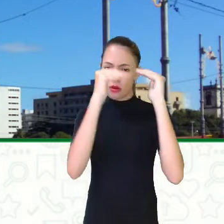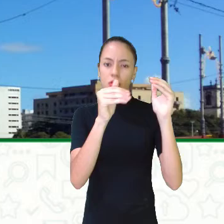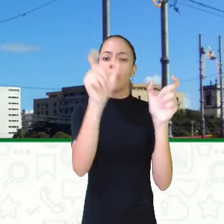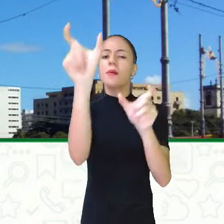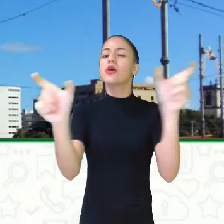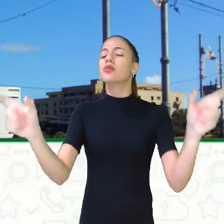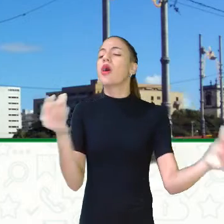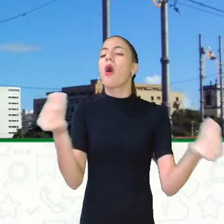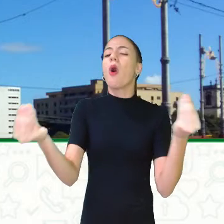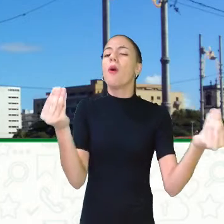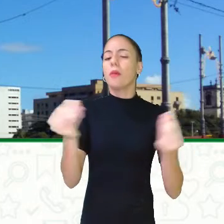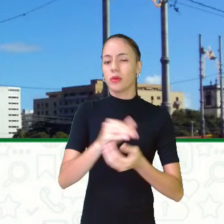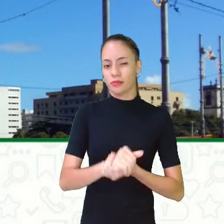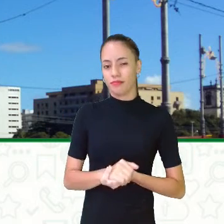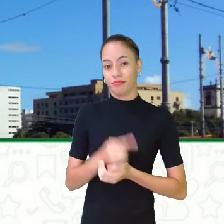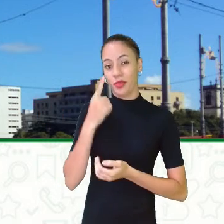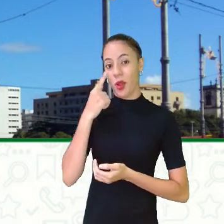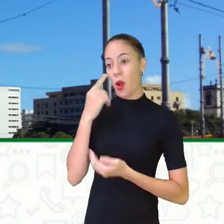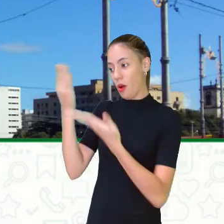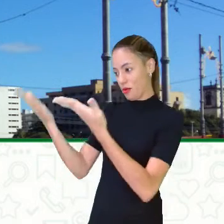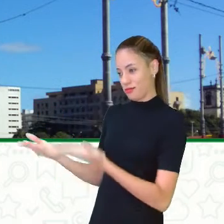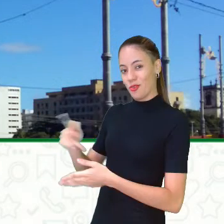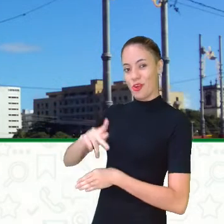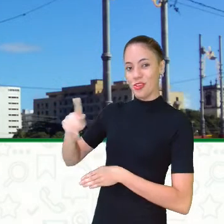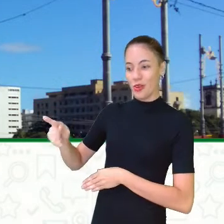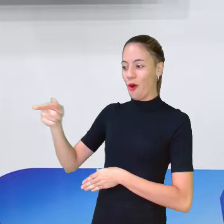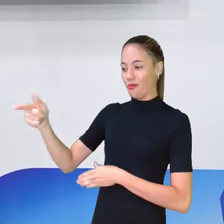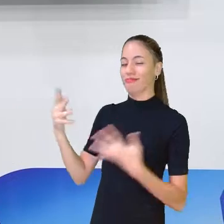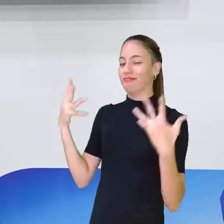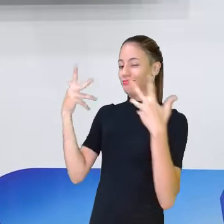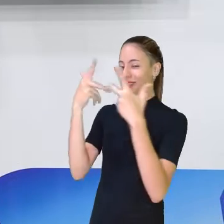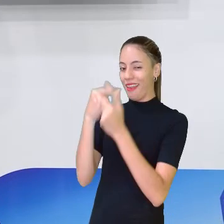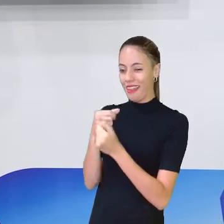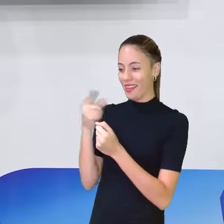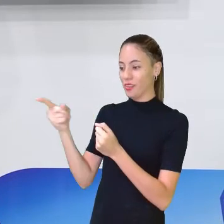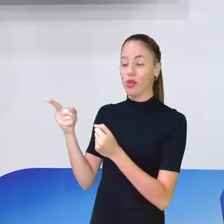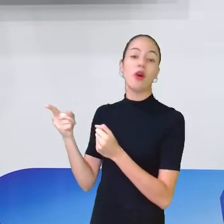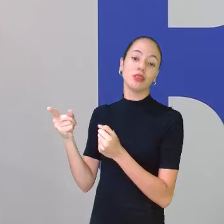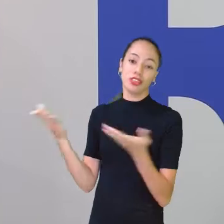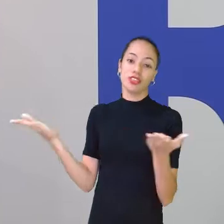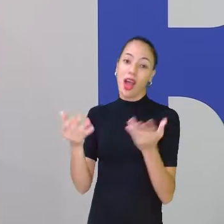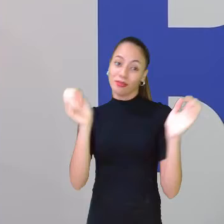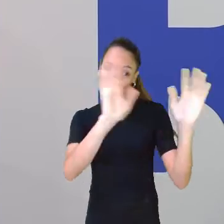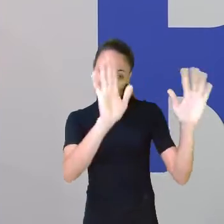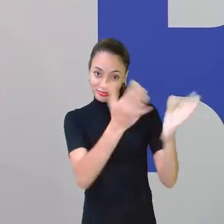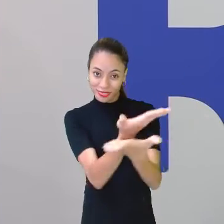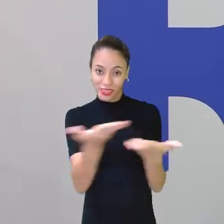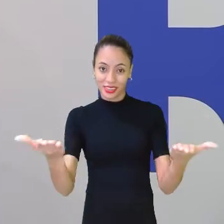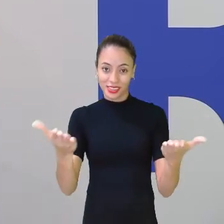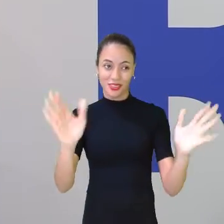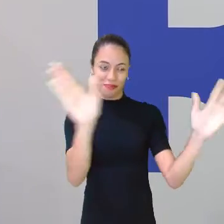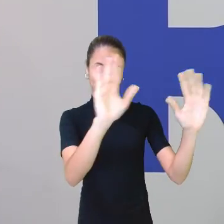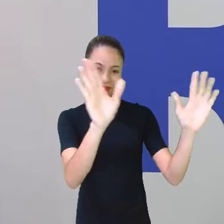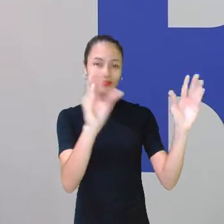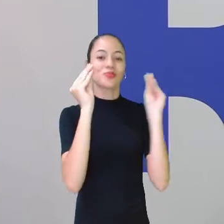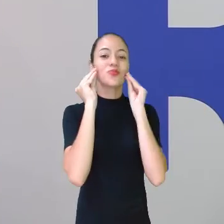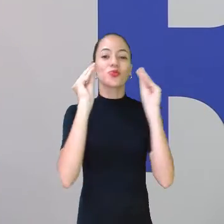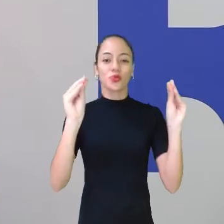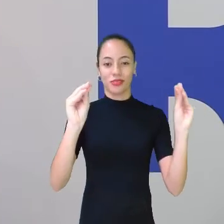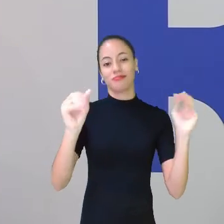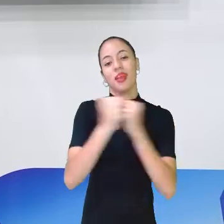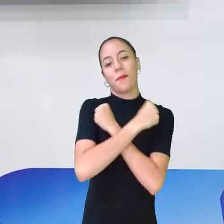Dialoguem aí e o professor ali, o Matutinho Lindo, já vai se despedindo. Isso. Meu povo, um abraço, até outra hora, se Deus